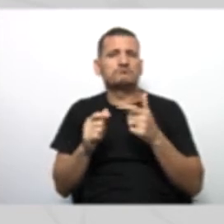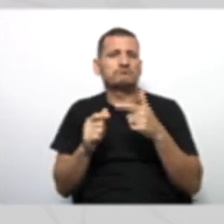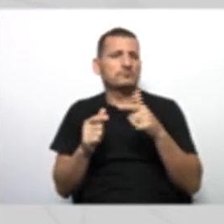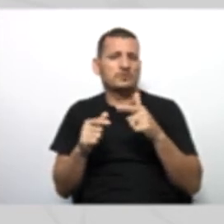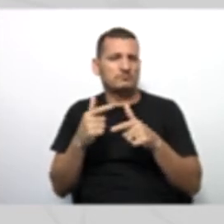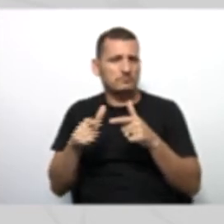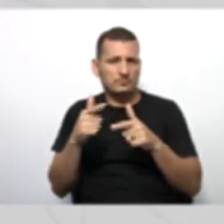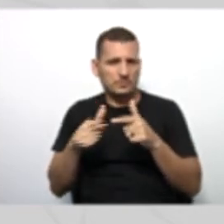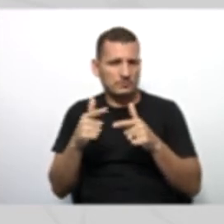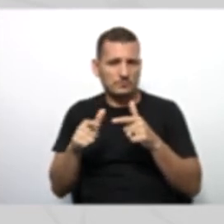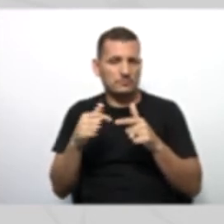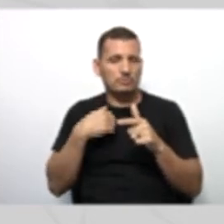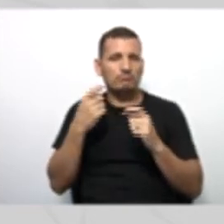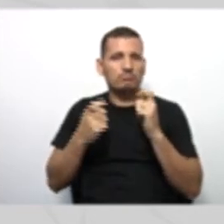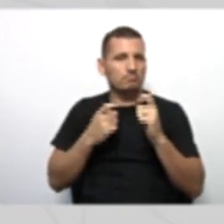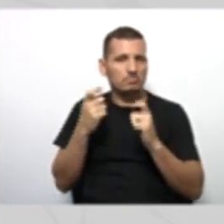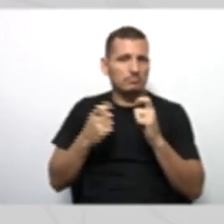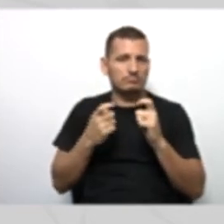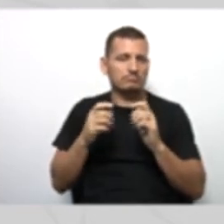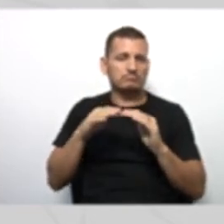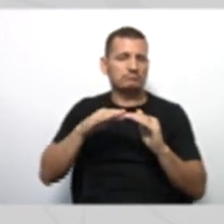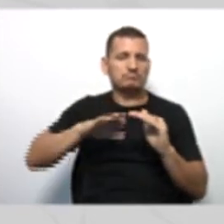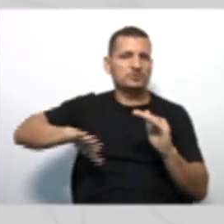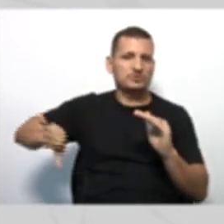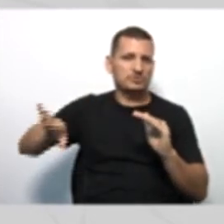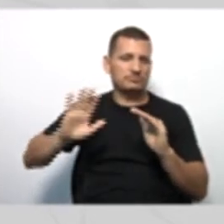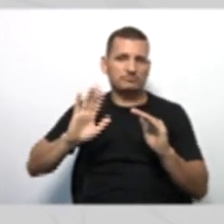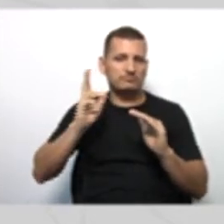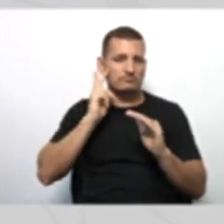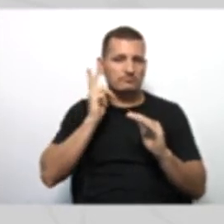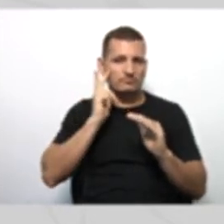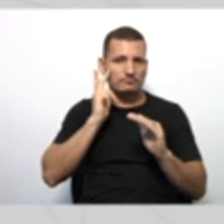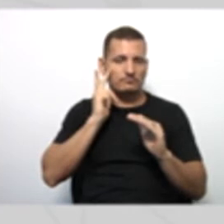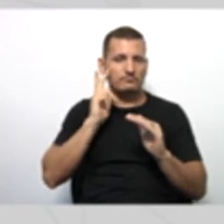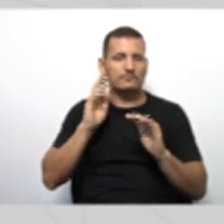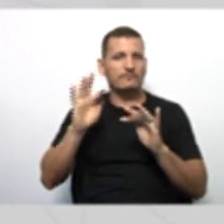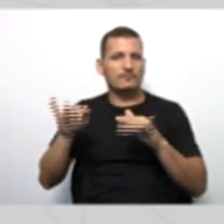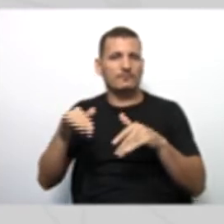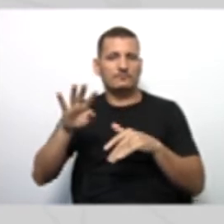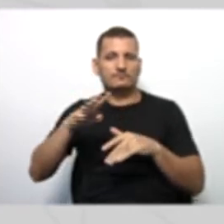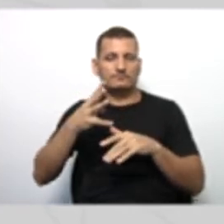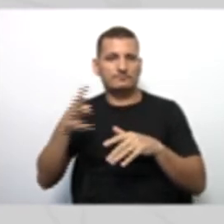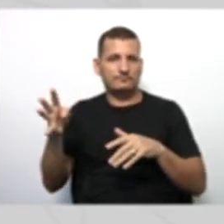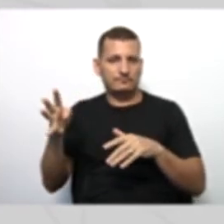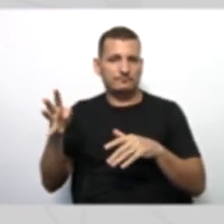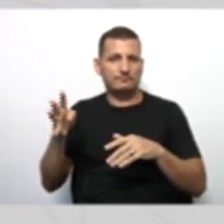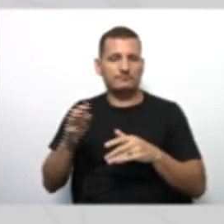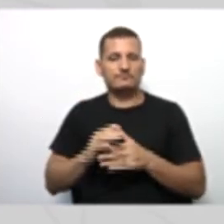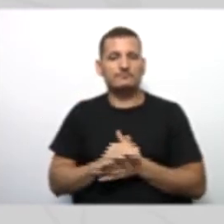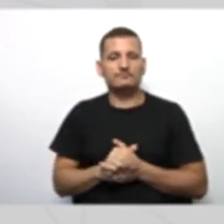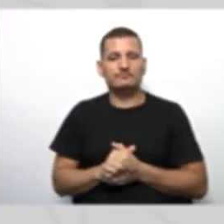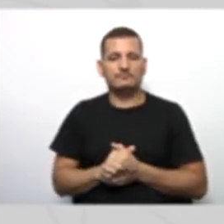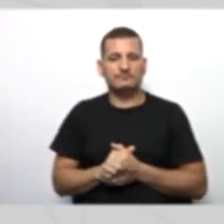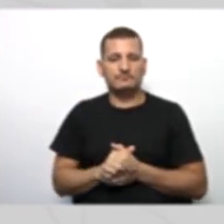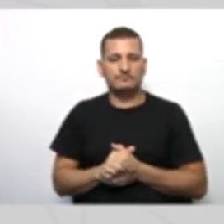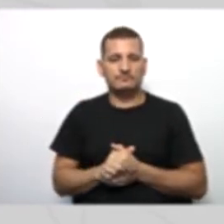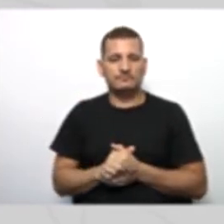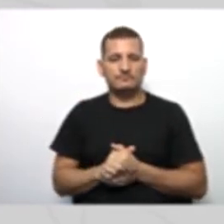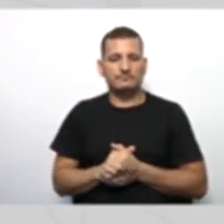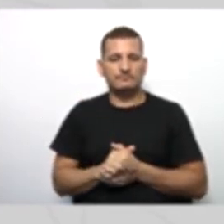quantitativa. Eu vou simplesmente enumerar os meus riscos, trazendo o quê? Aquele que possui maior impacto